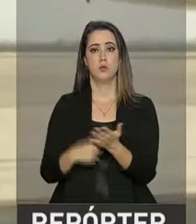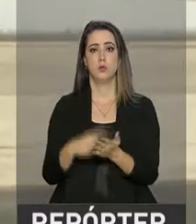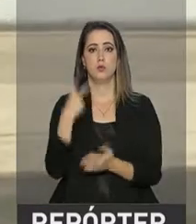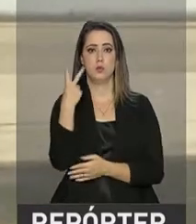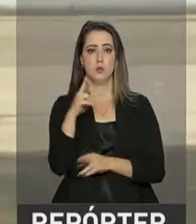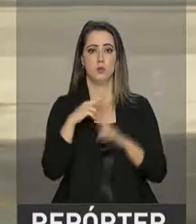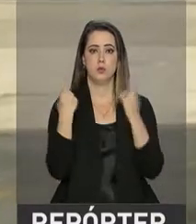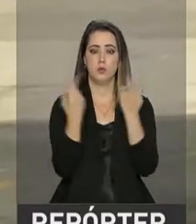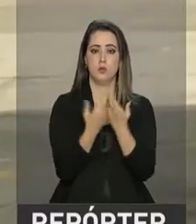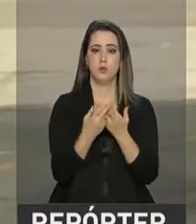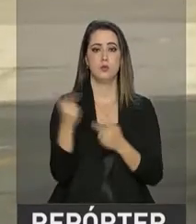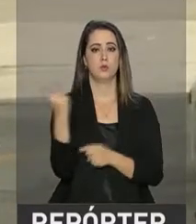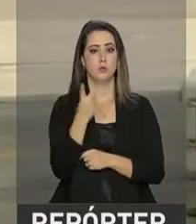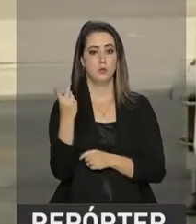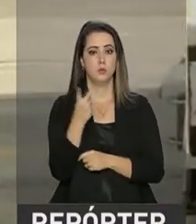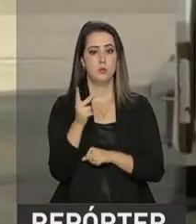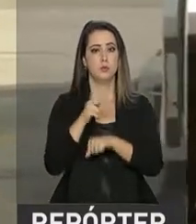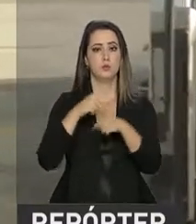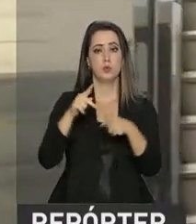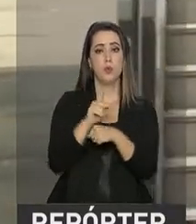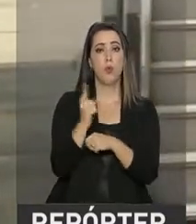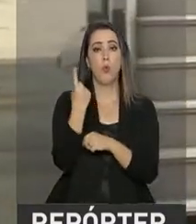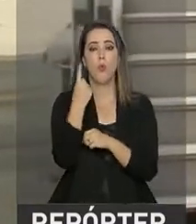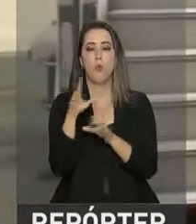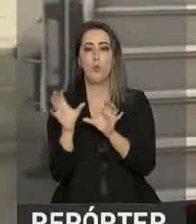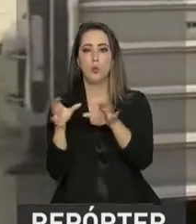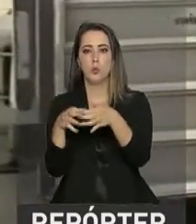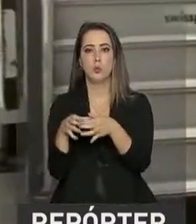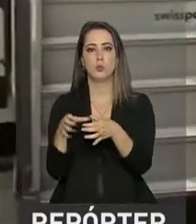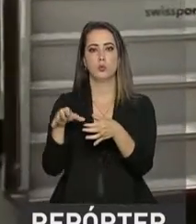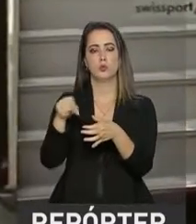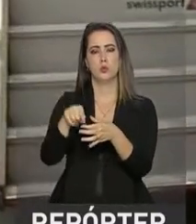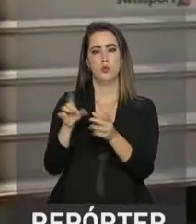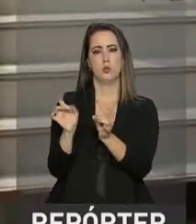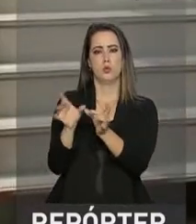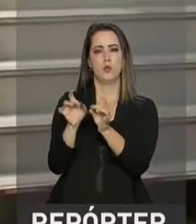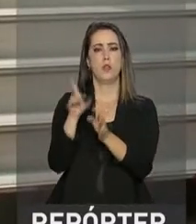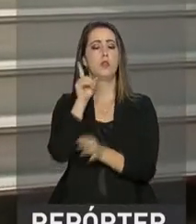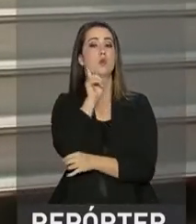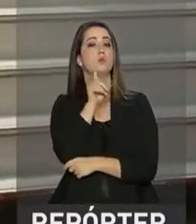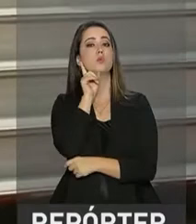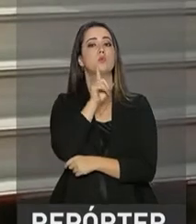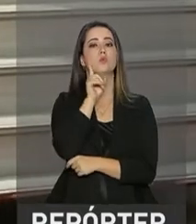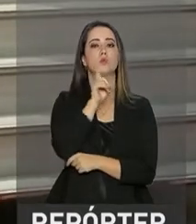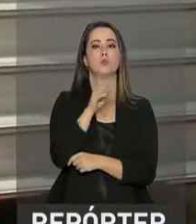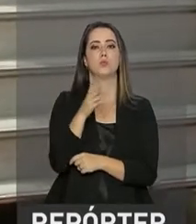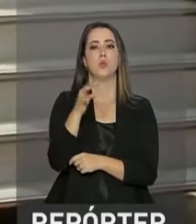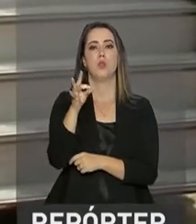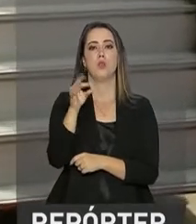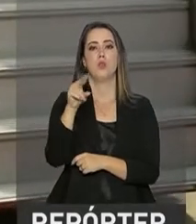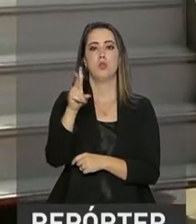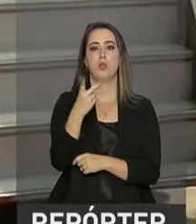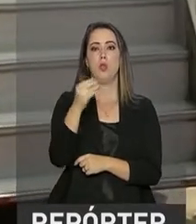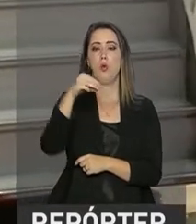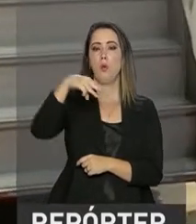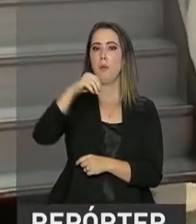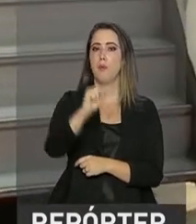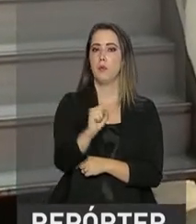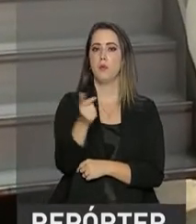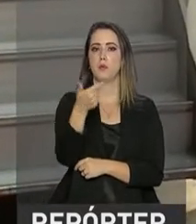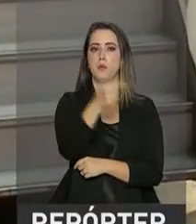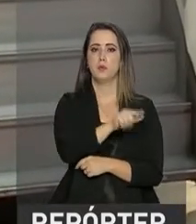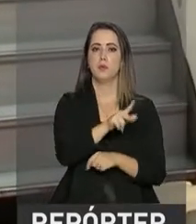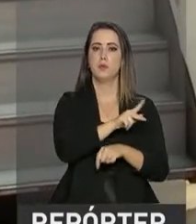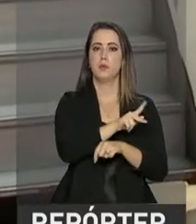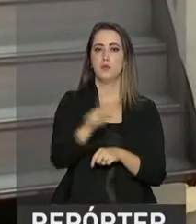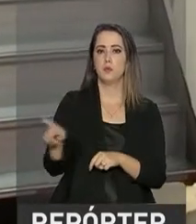já tem na agenda duas reuniões bilaterais. Uma delas com o presidente da Câmara de Comércio dos Estados Unidos, Thomas Donohue, e o